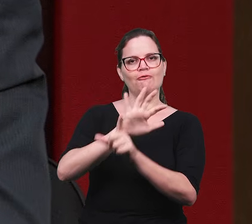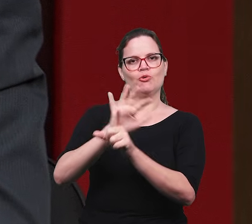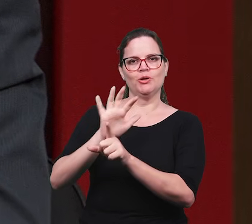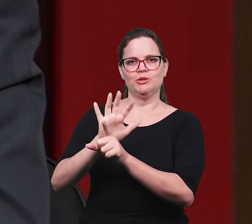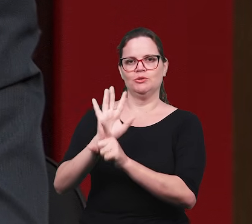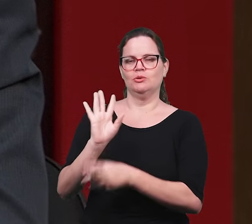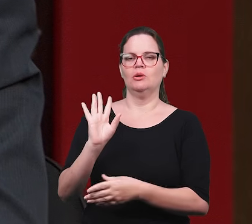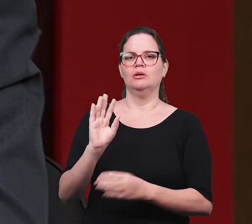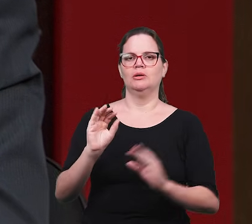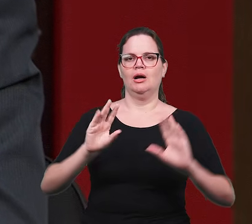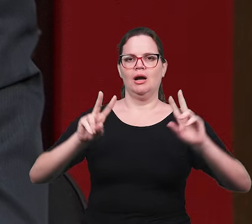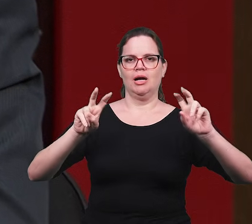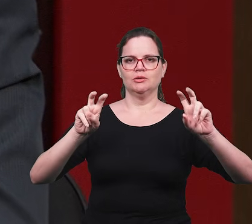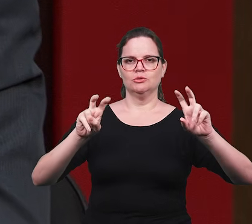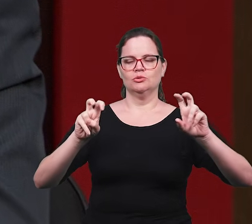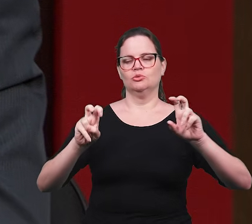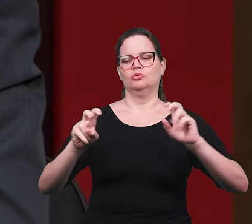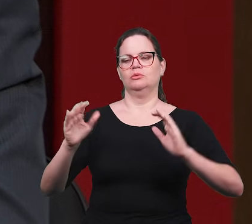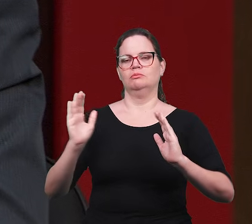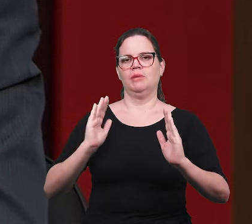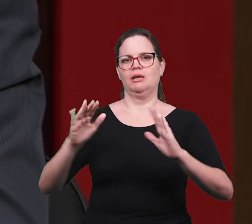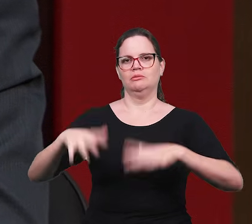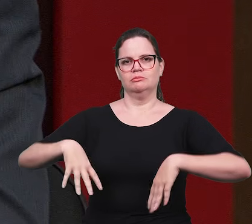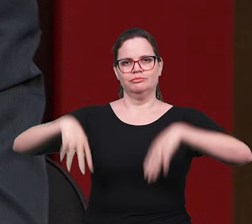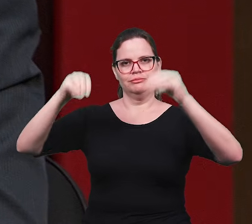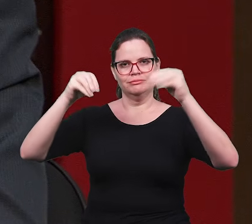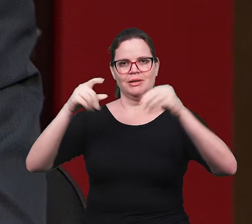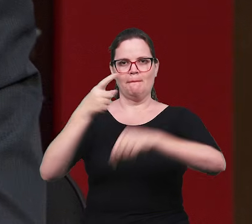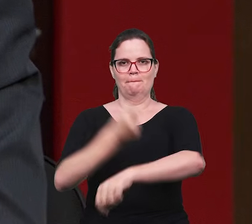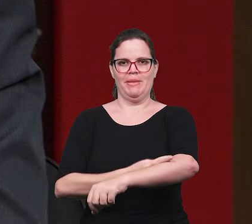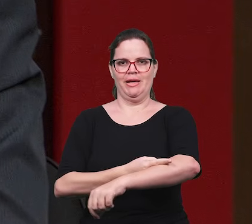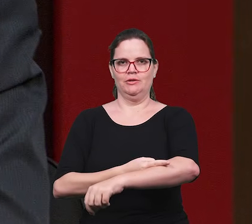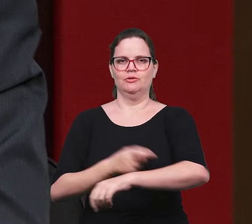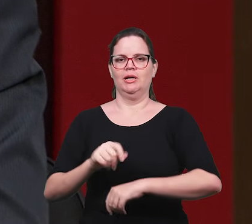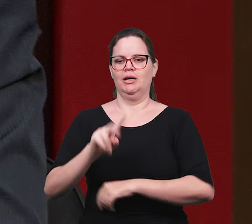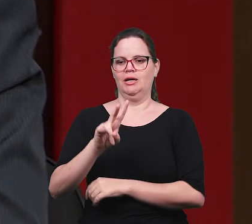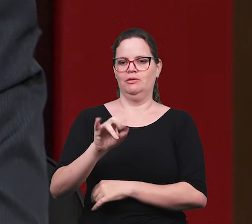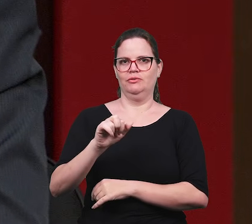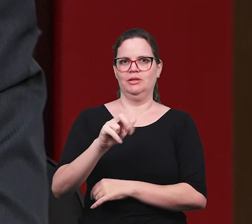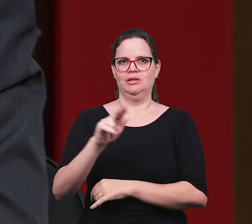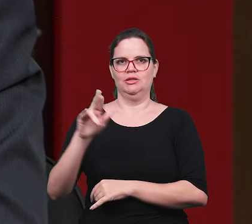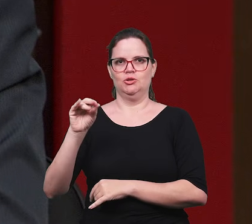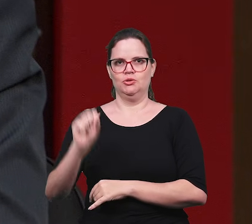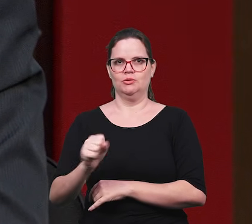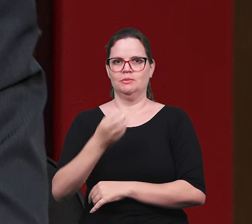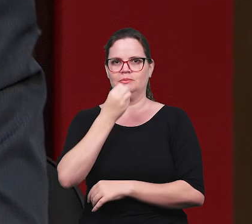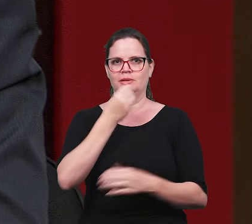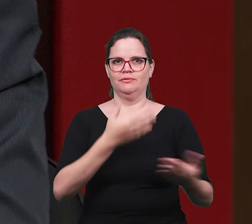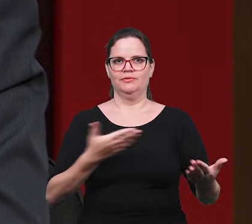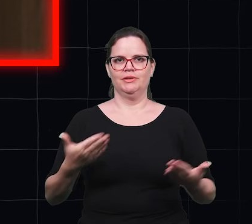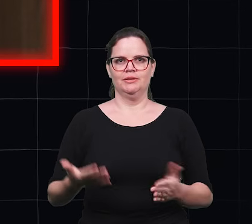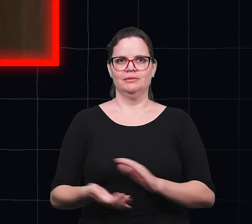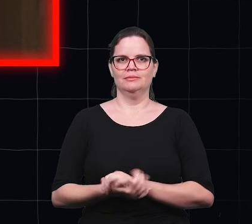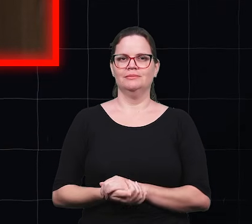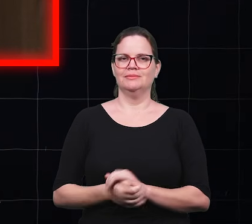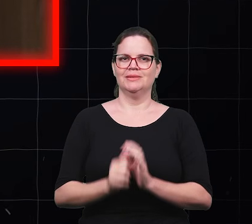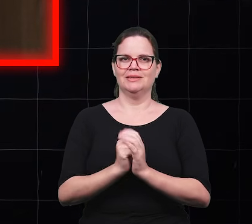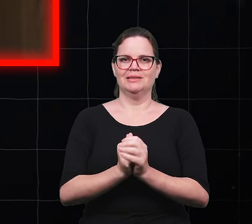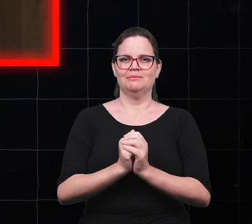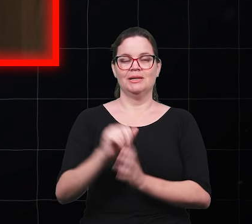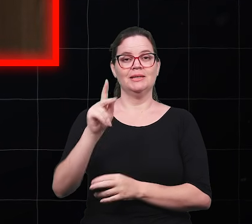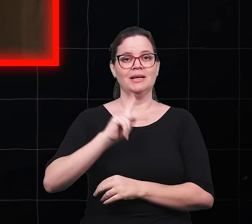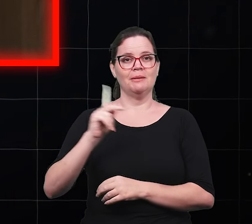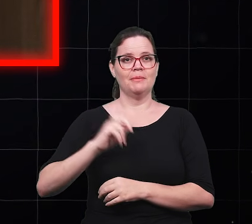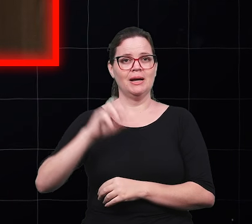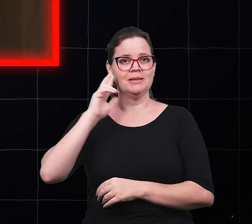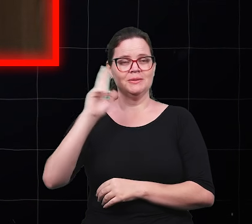filosofia na fé no período da Idade Média. Nesse caso vai ser o Vinícius Cardoso. A paz do Senhor, meu irmão, seja bem-vindo. Amém. A